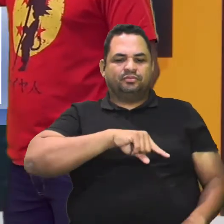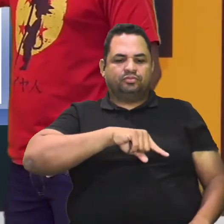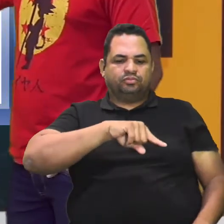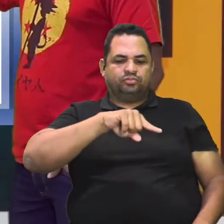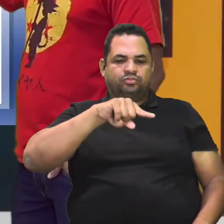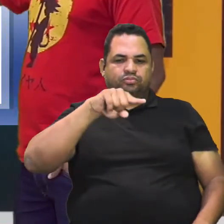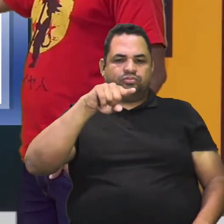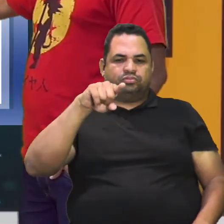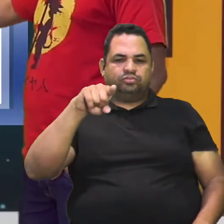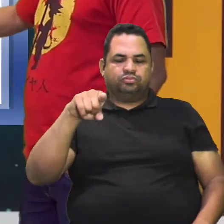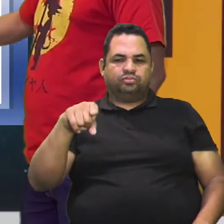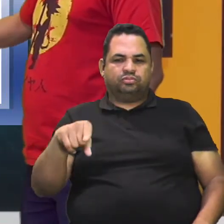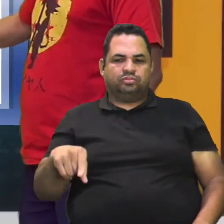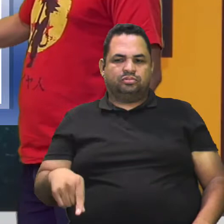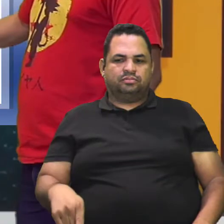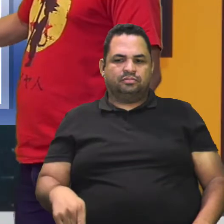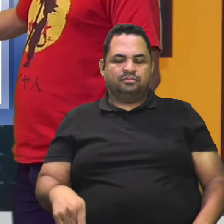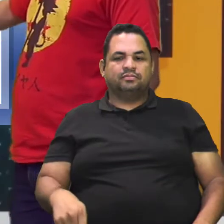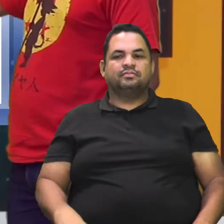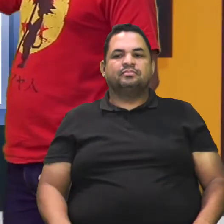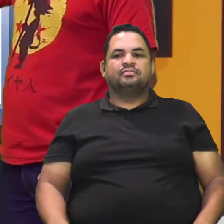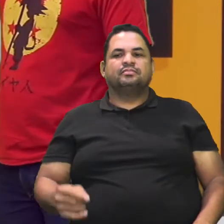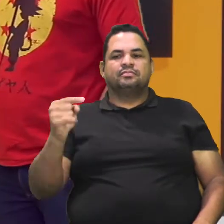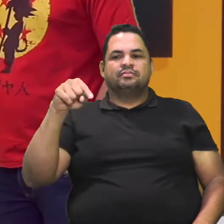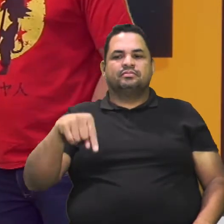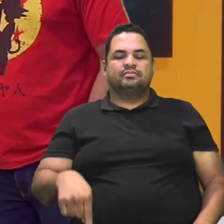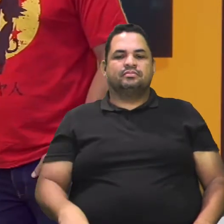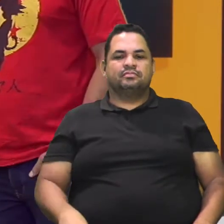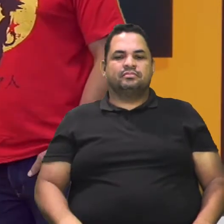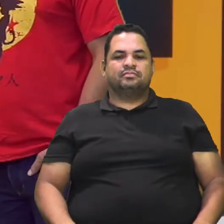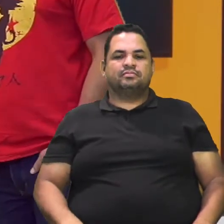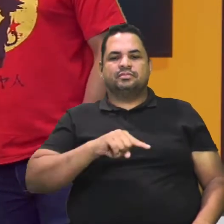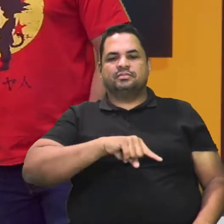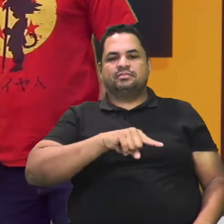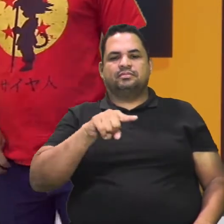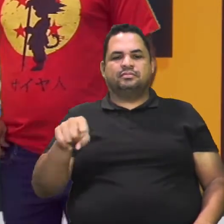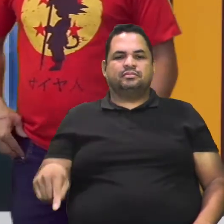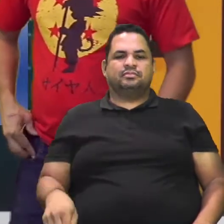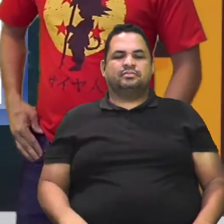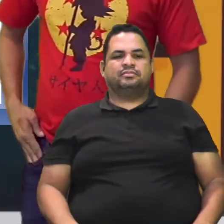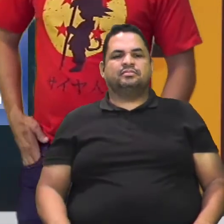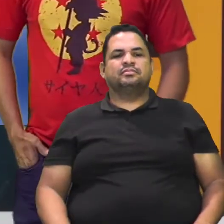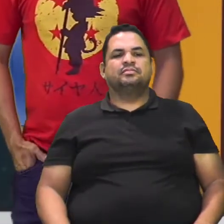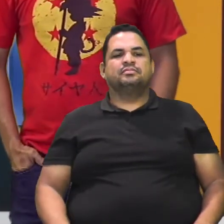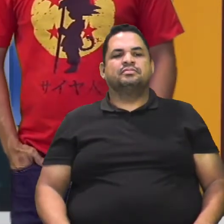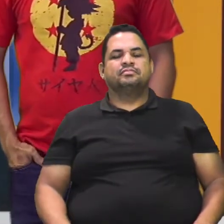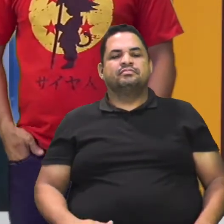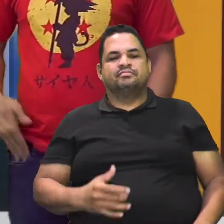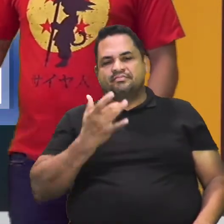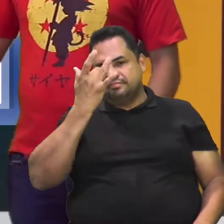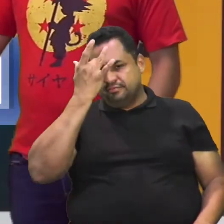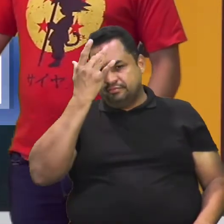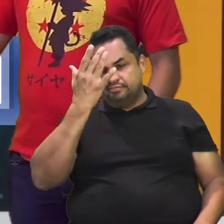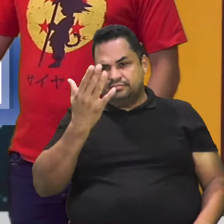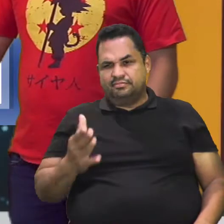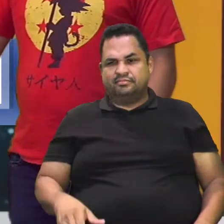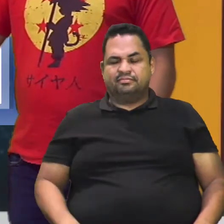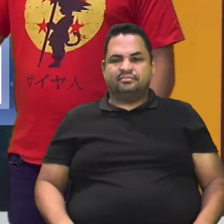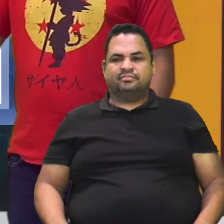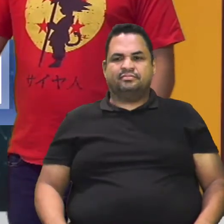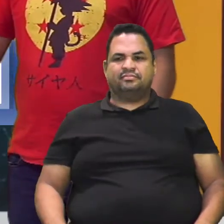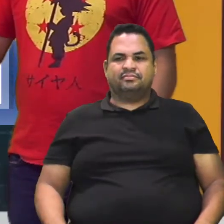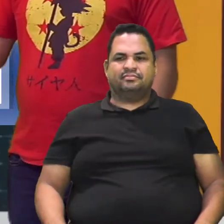livre, caiu. Faz uma parábola. Parábola. Beleza? Fácil, né? Tem então, mais